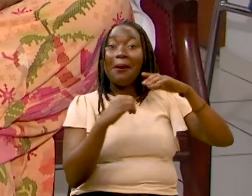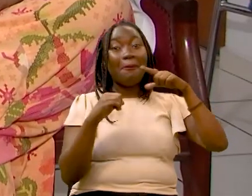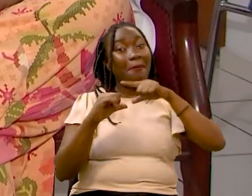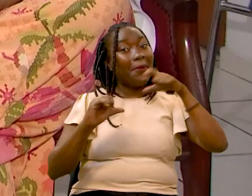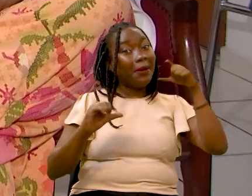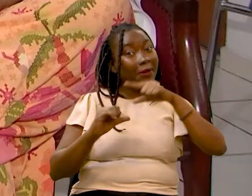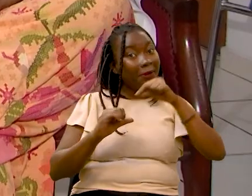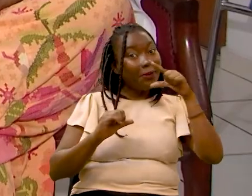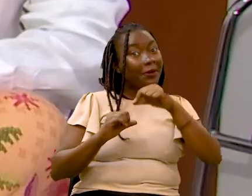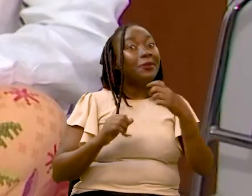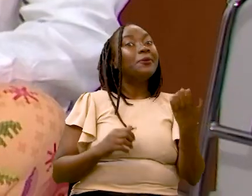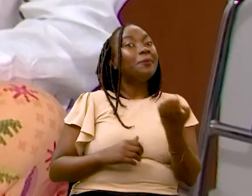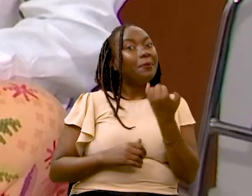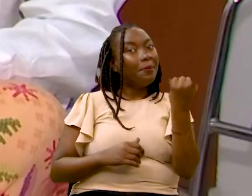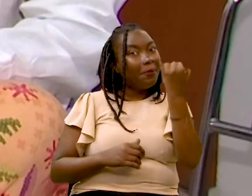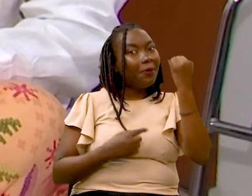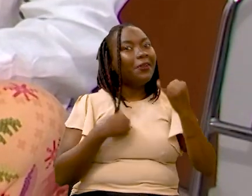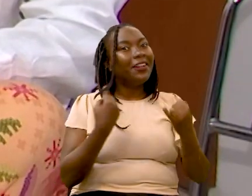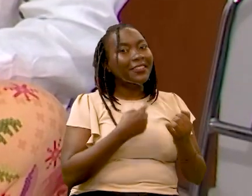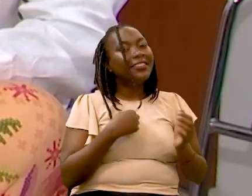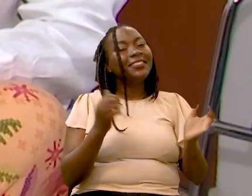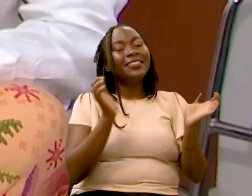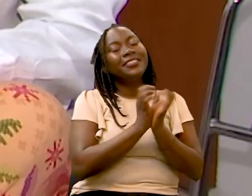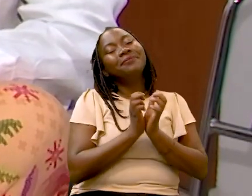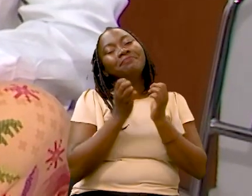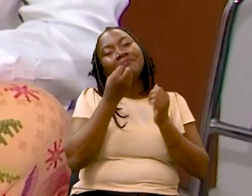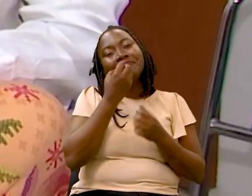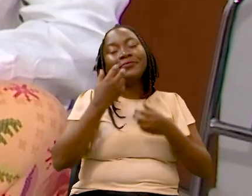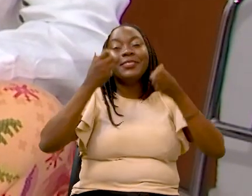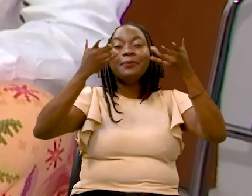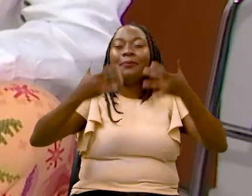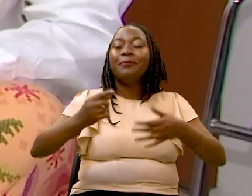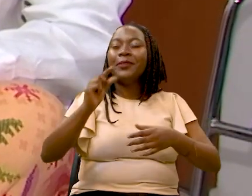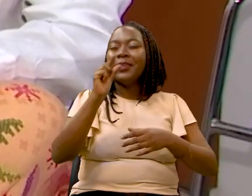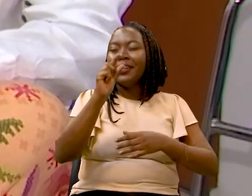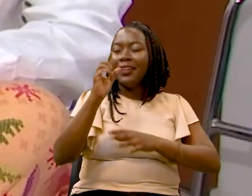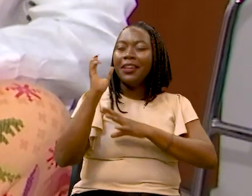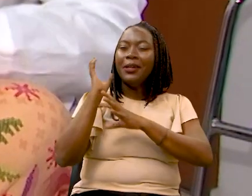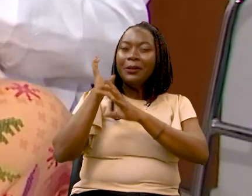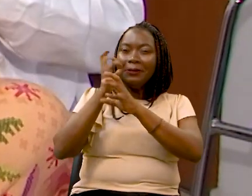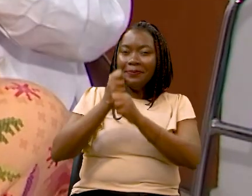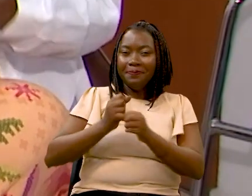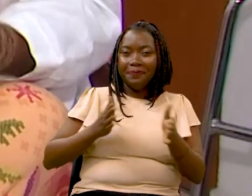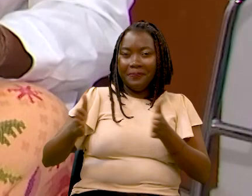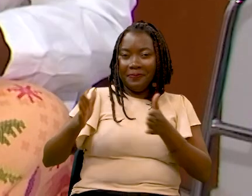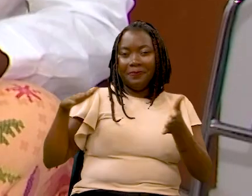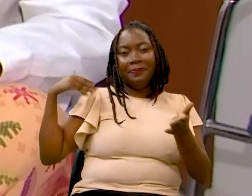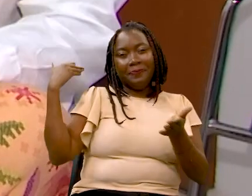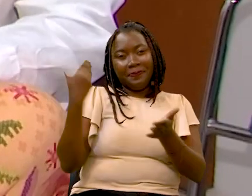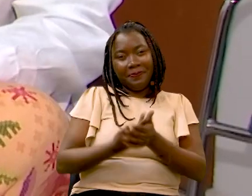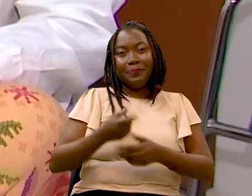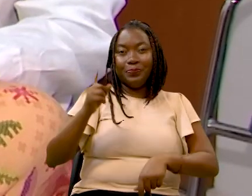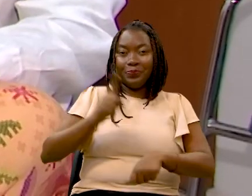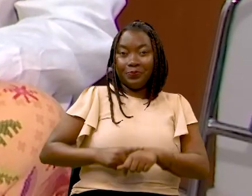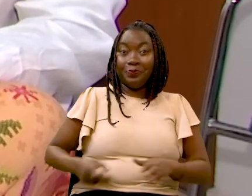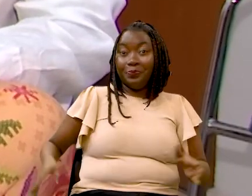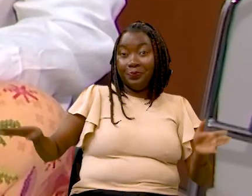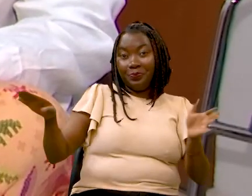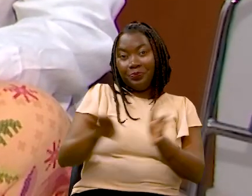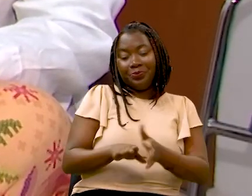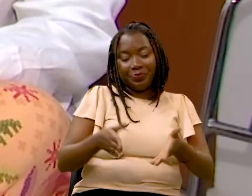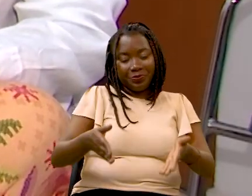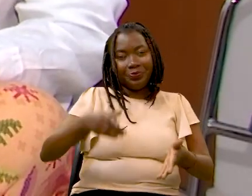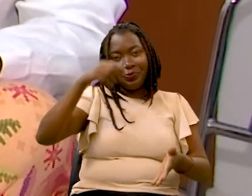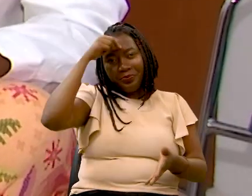nossa classe, né? Bom, vou falar um pouquinho da minha trajetória, né? Até o momento de chegar no